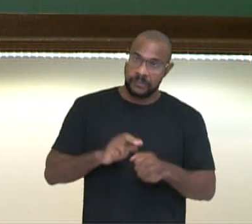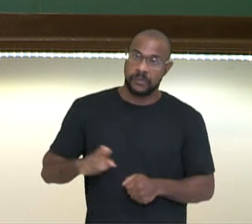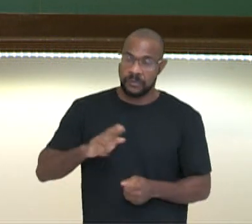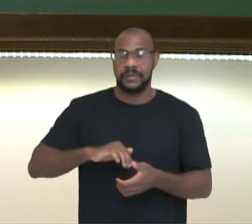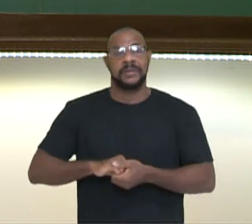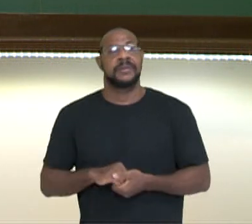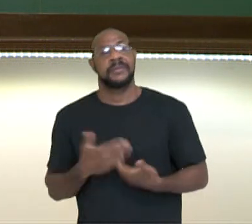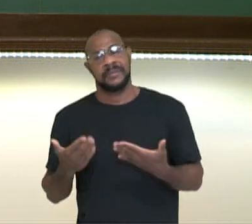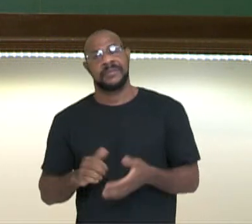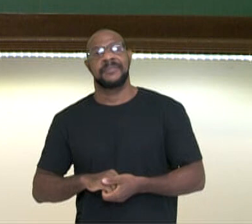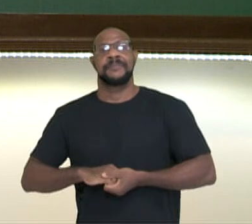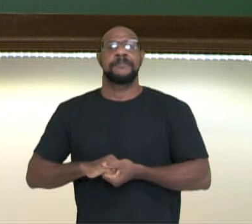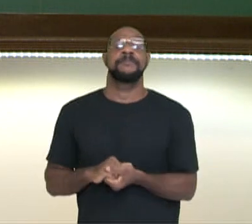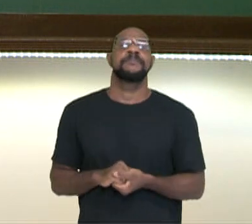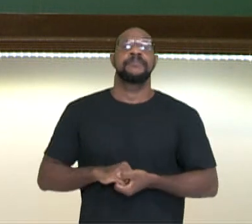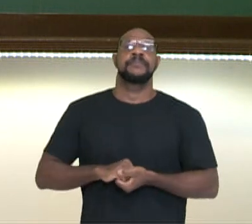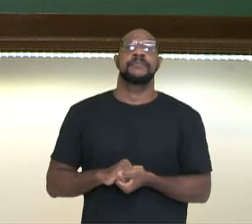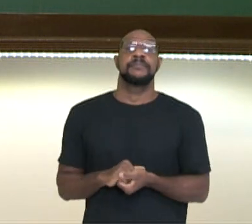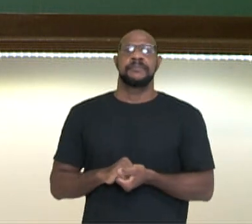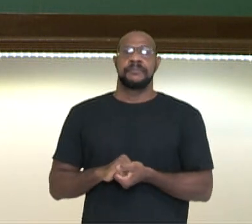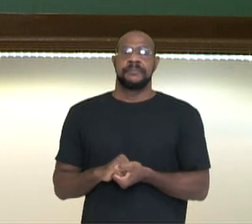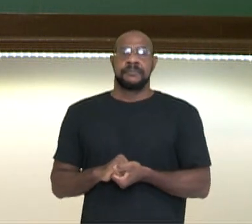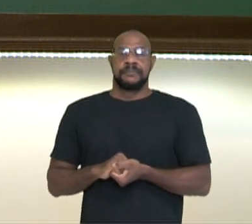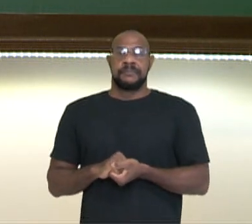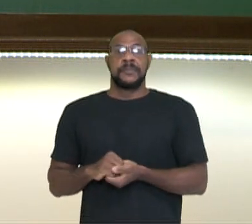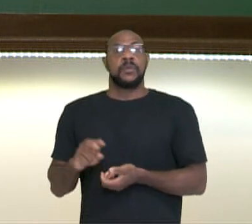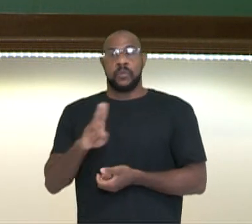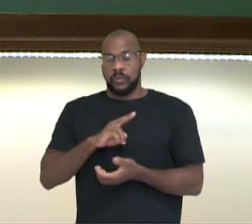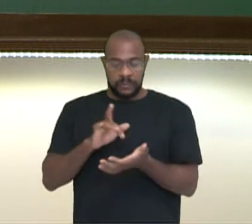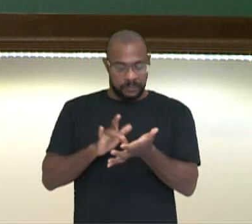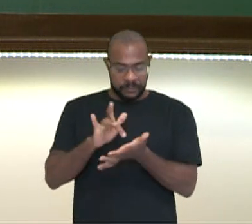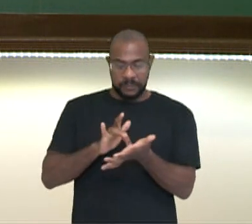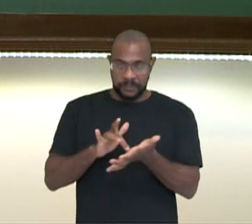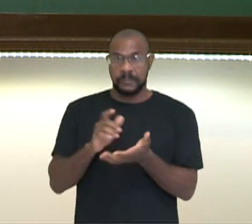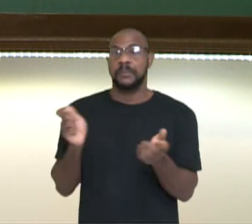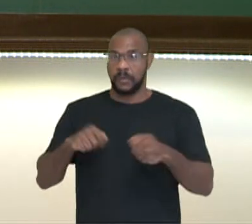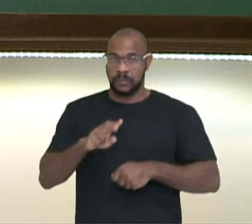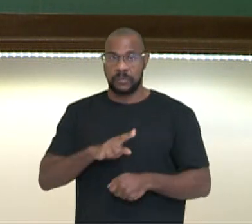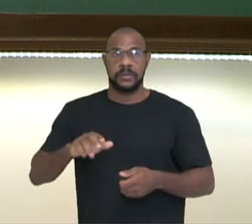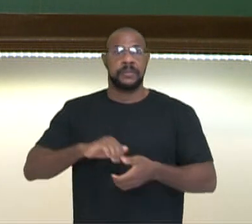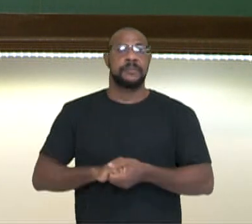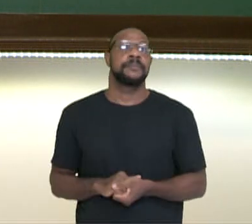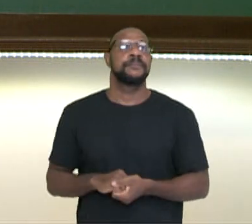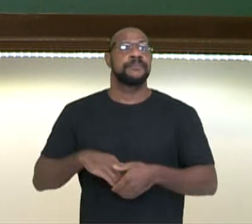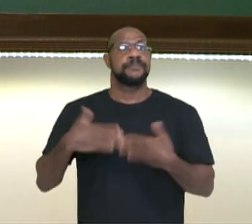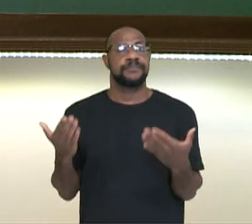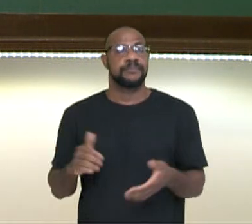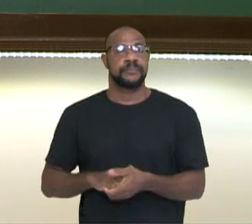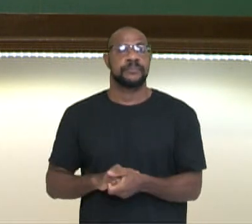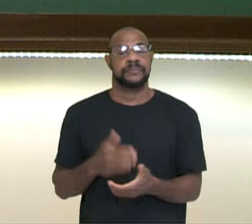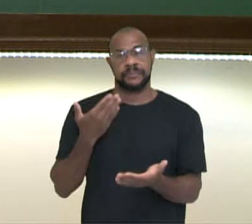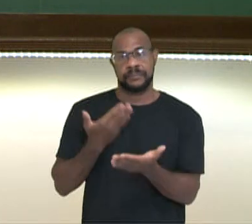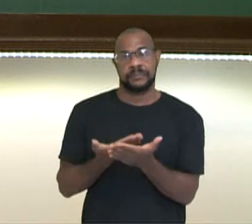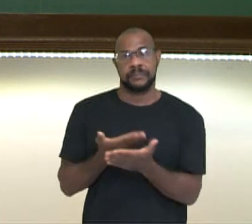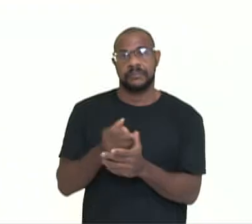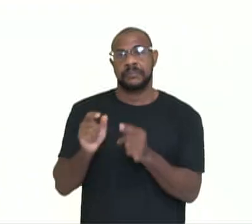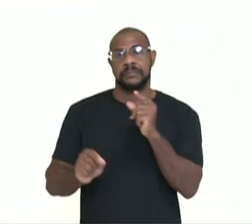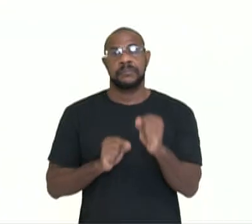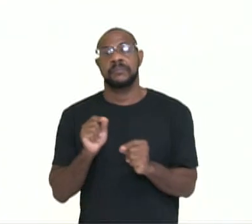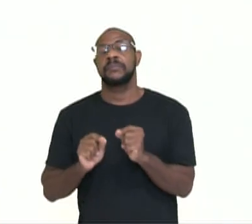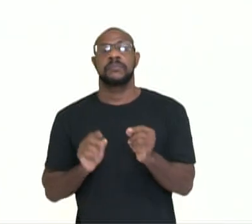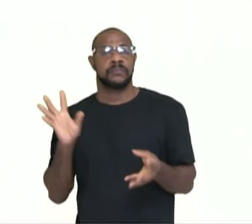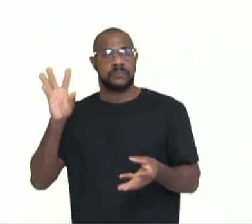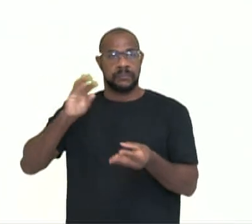não errarem lá e verificar se está certo, você usa a calculadora para verificar a tua resposta, tá bom? Então, durante a nossa aula, nós vimos